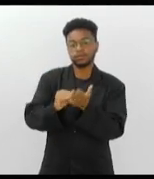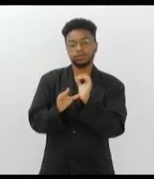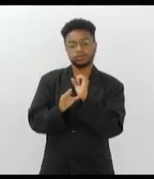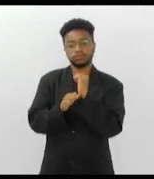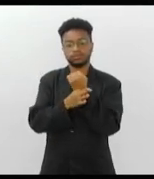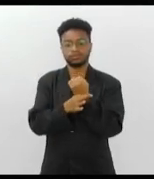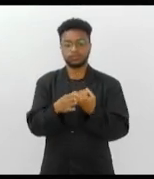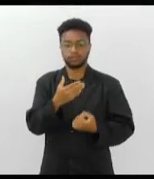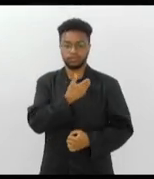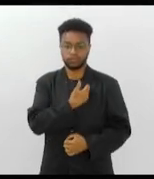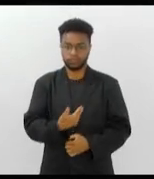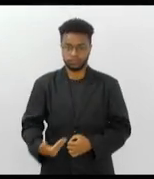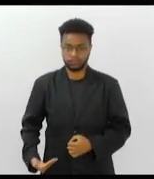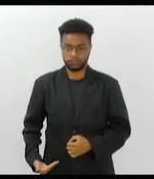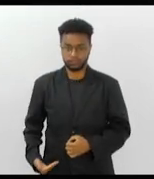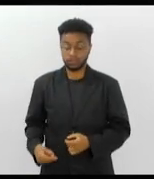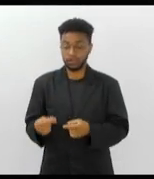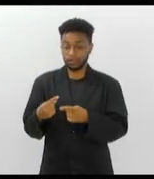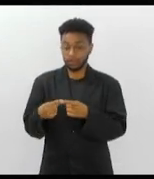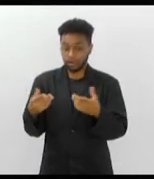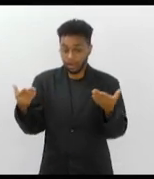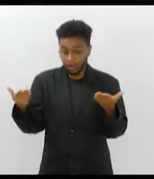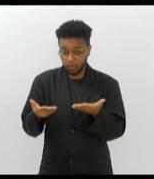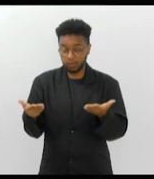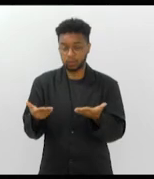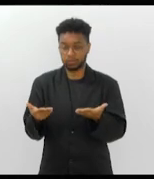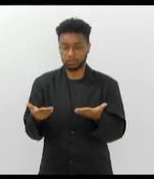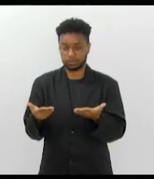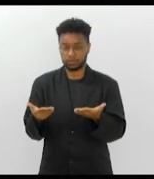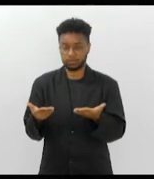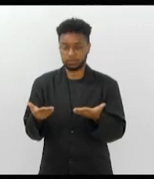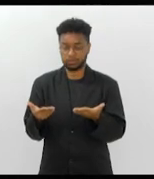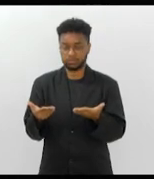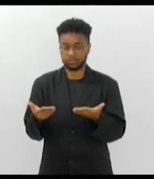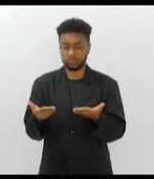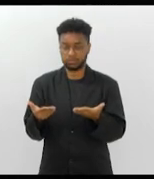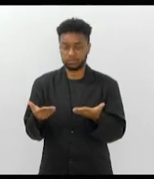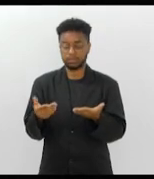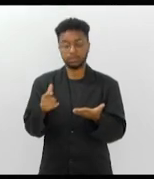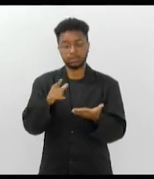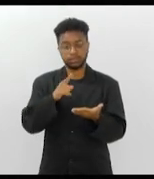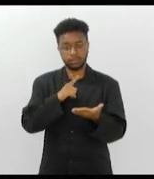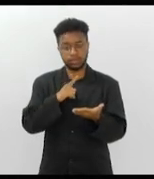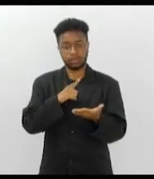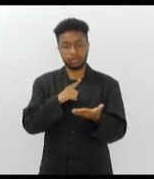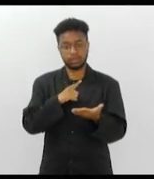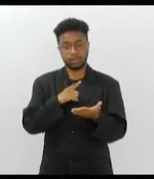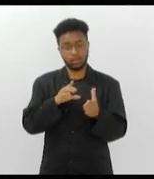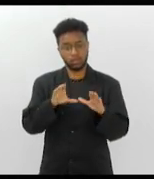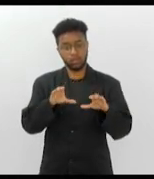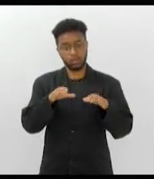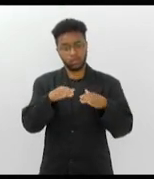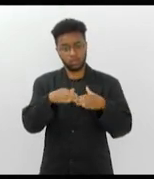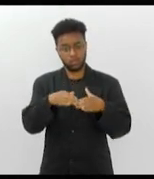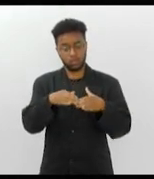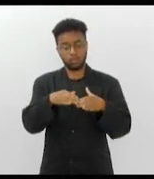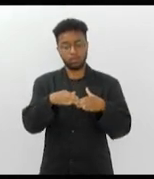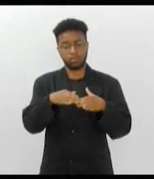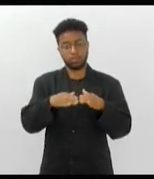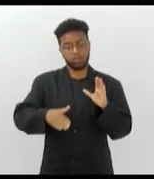pública. Nesse exato momento, senhor presidente, criminosos